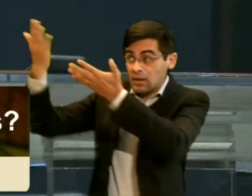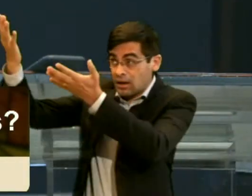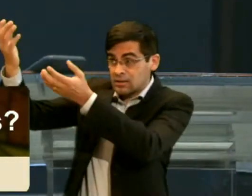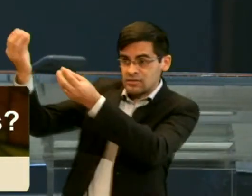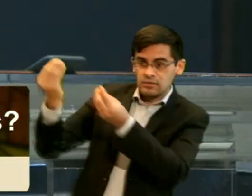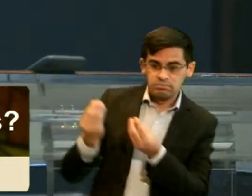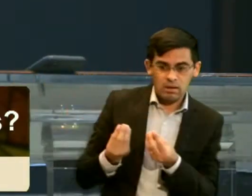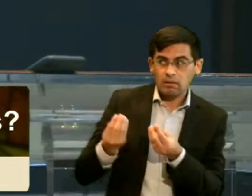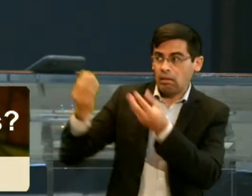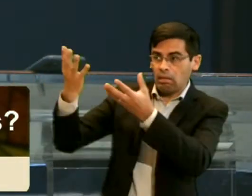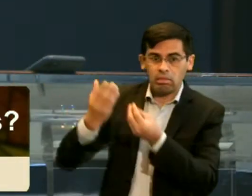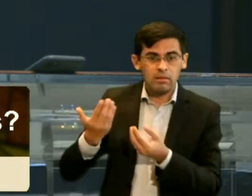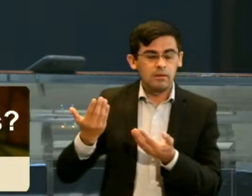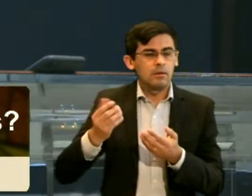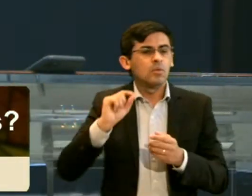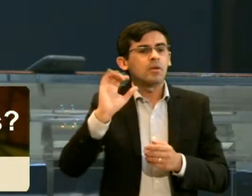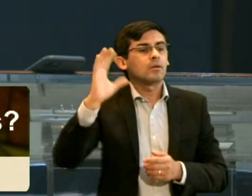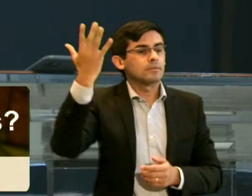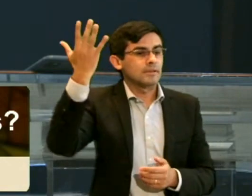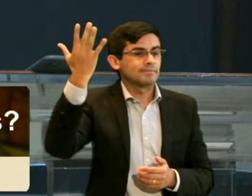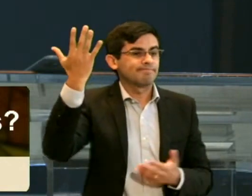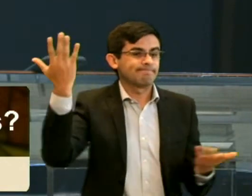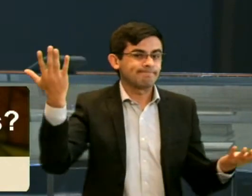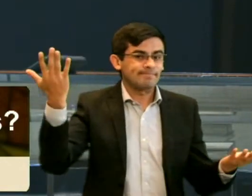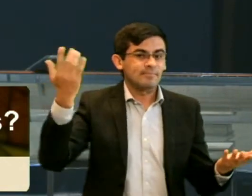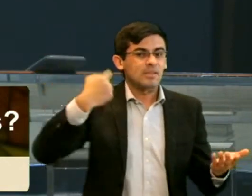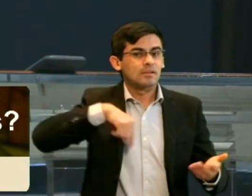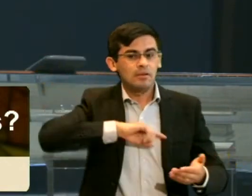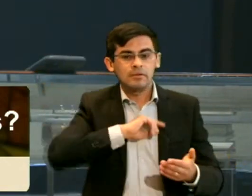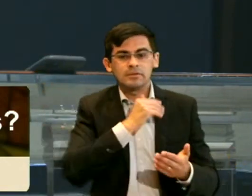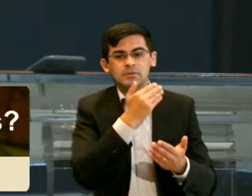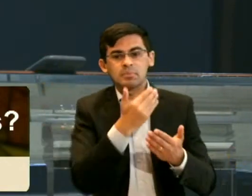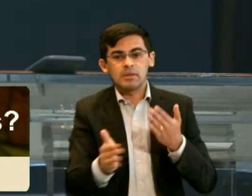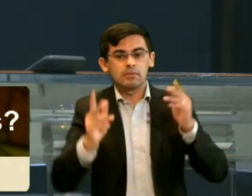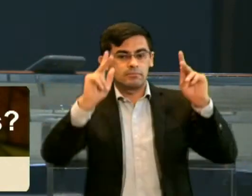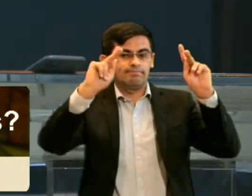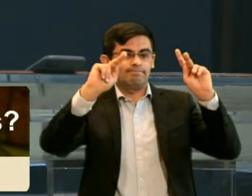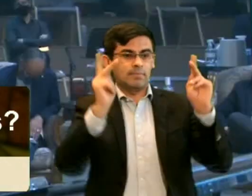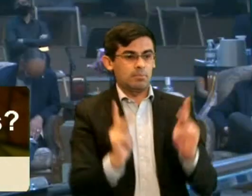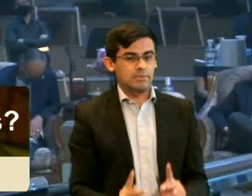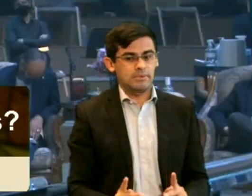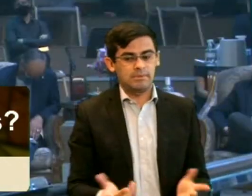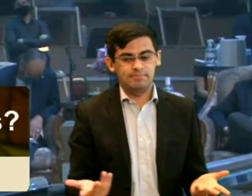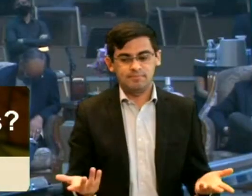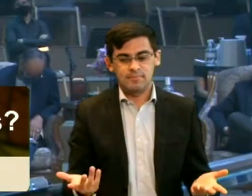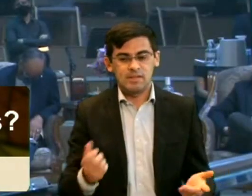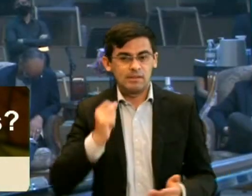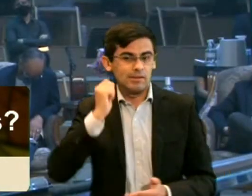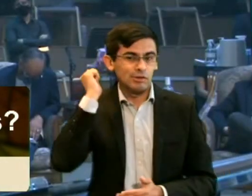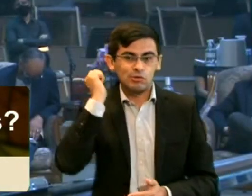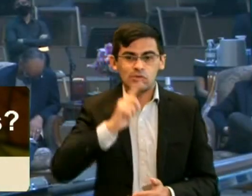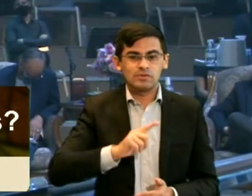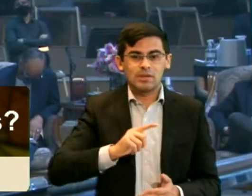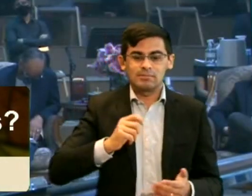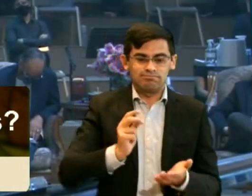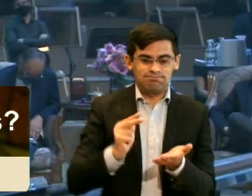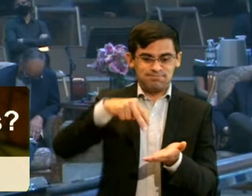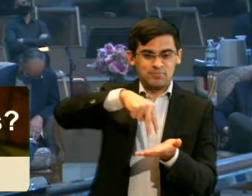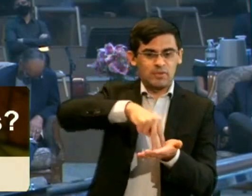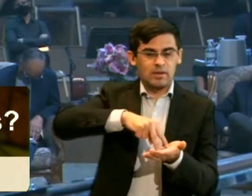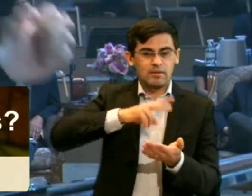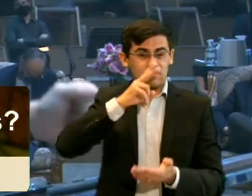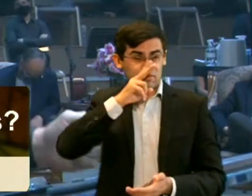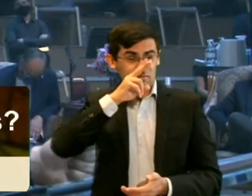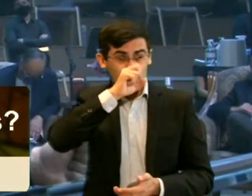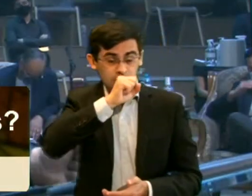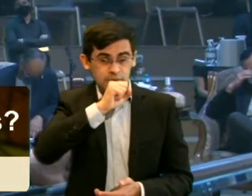E sabe o que acontece? A gente perde a paz e não consegue levantar. Deixa